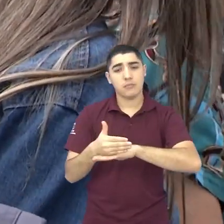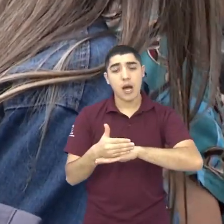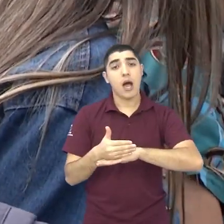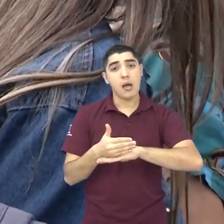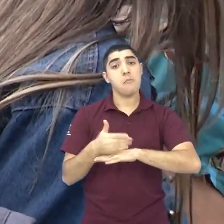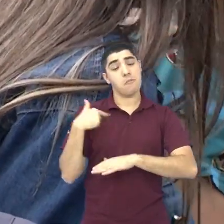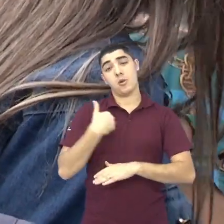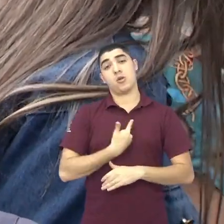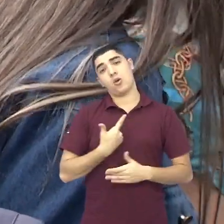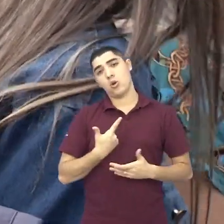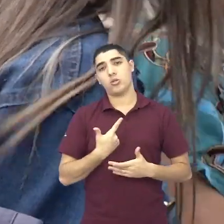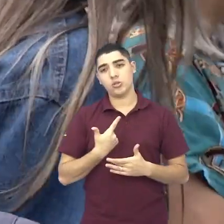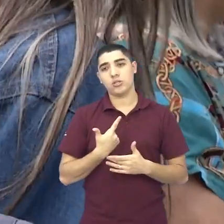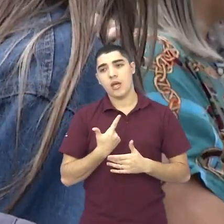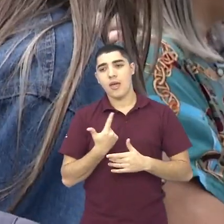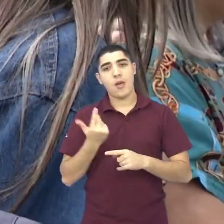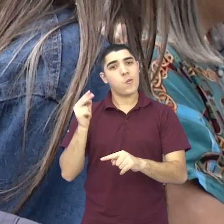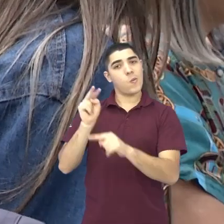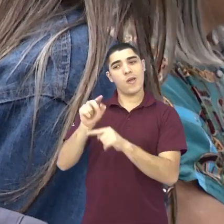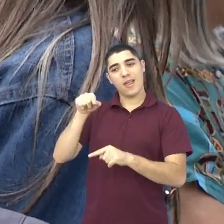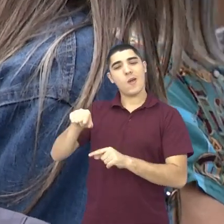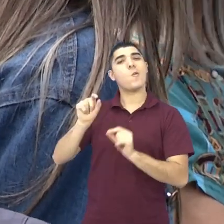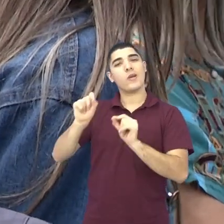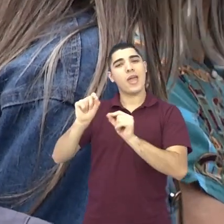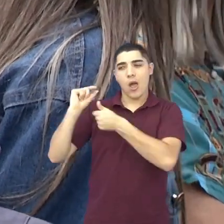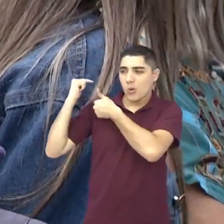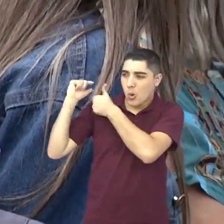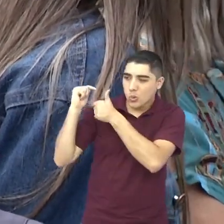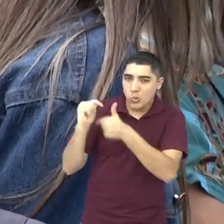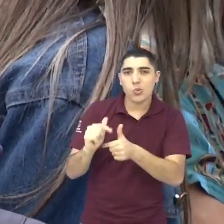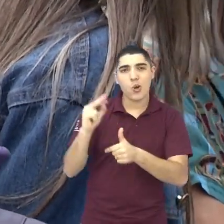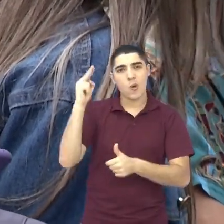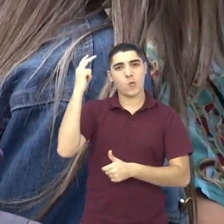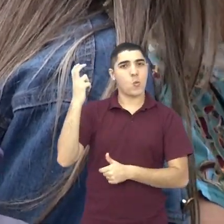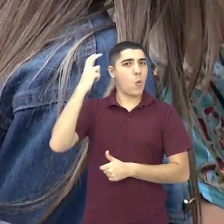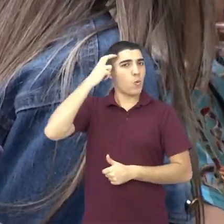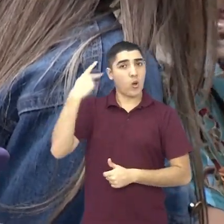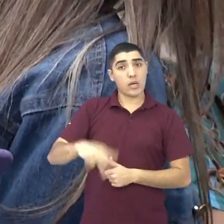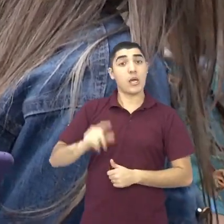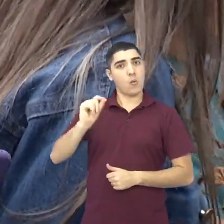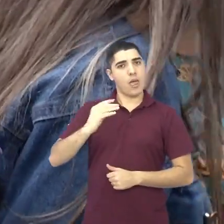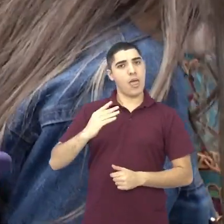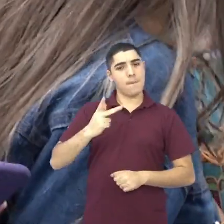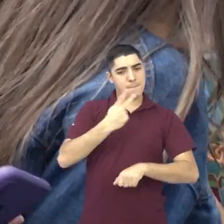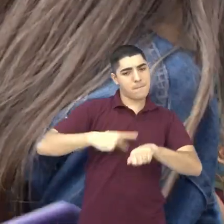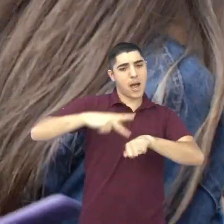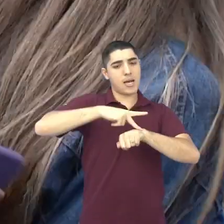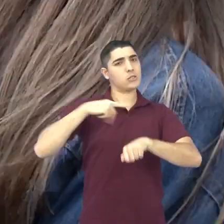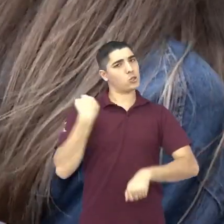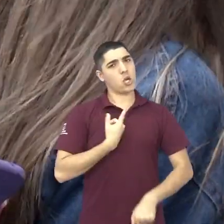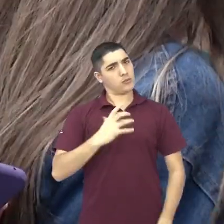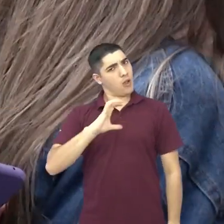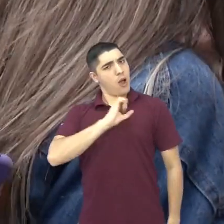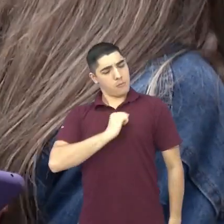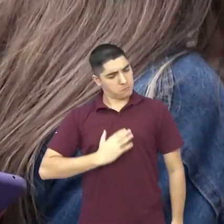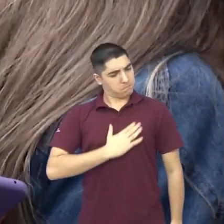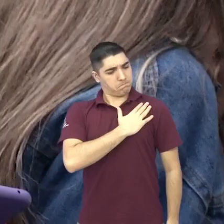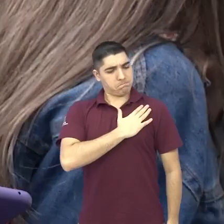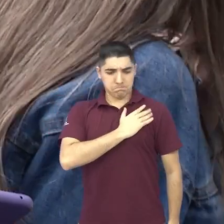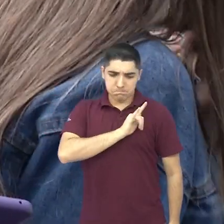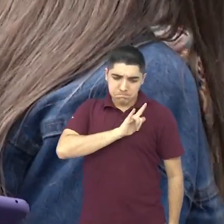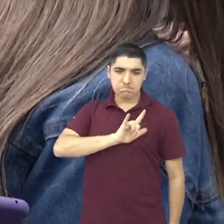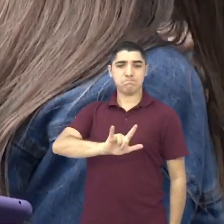gente participar e preservar mesmo essa dinâmica mesmo da pátria, que é uma pátria amada, né? A gente